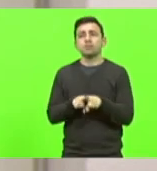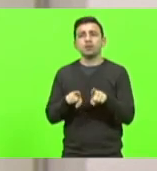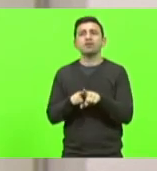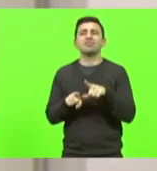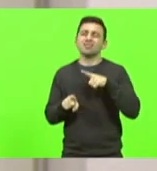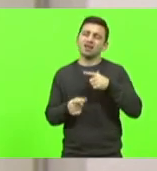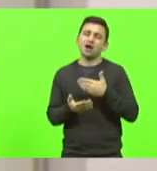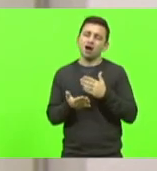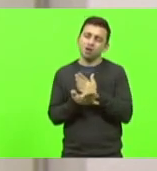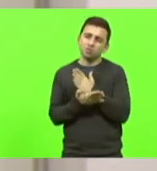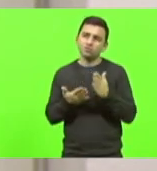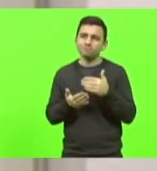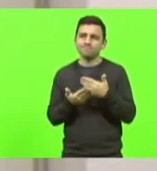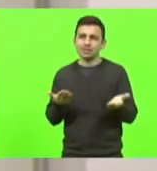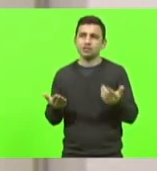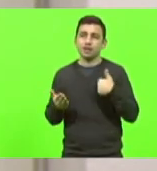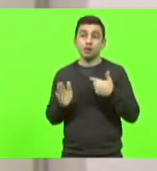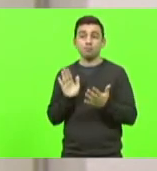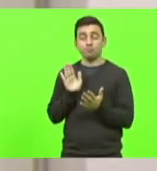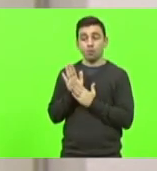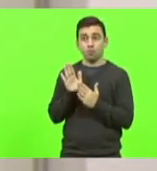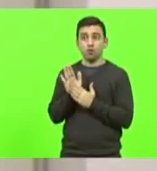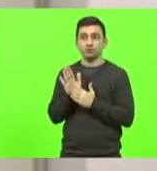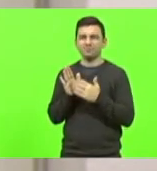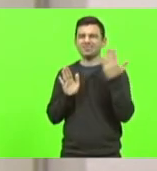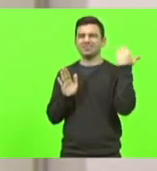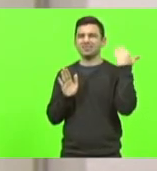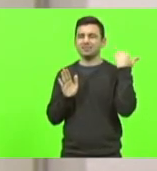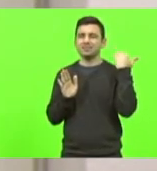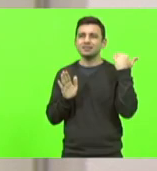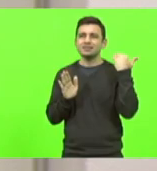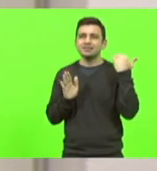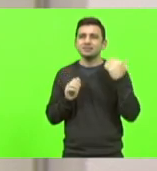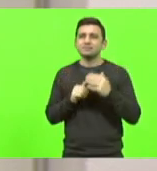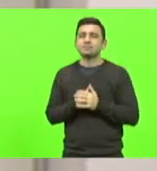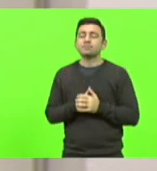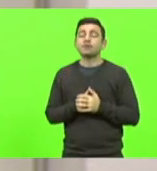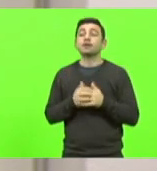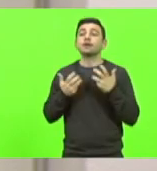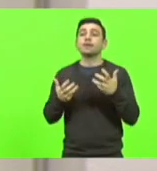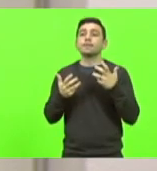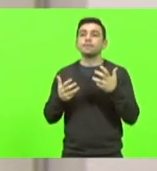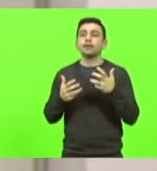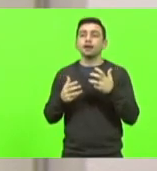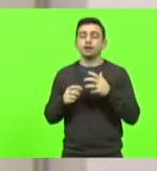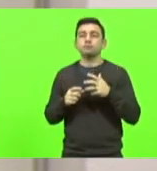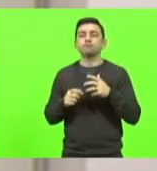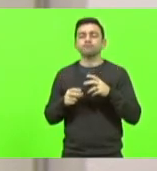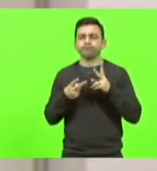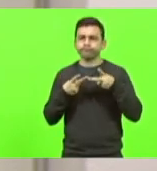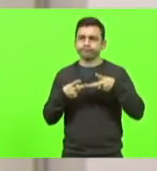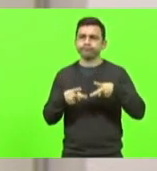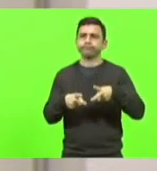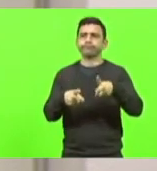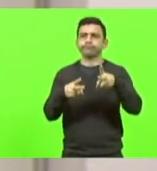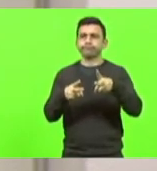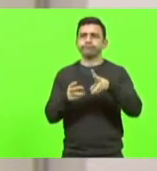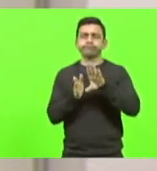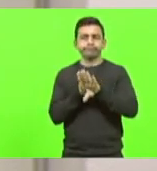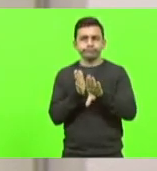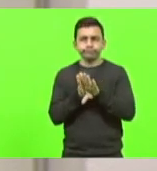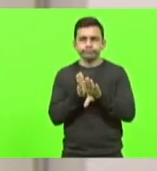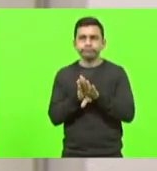derrotas né eu propus uma Emenda aqui senhor presidente que visava a manutenção da isenção